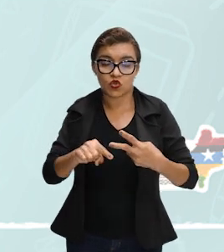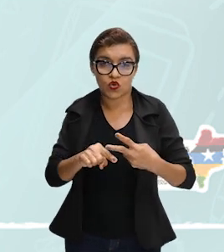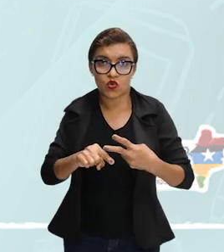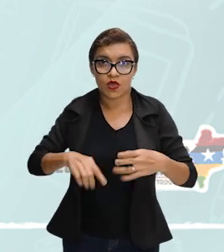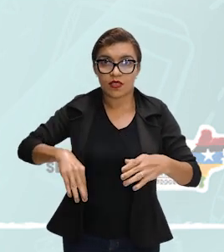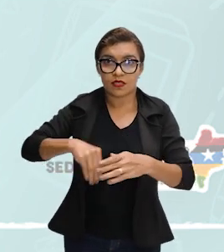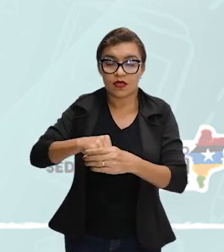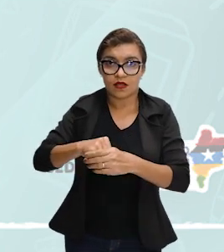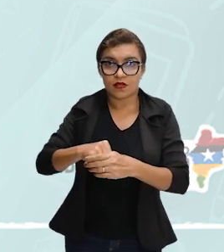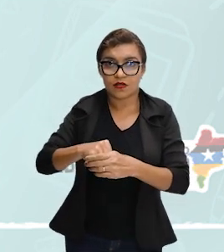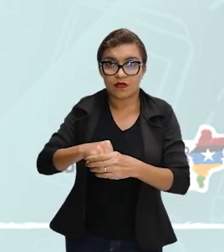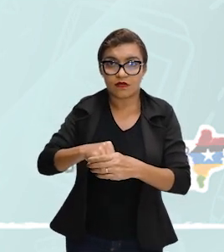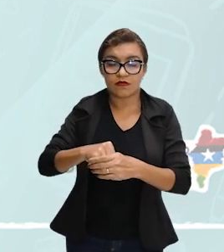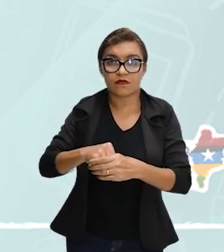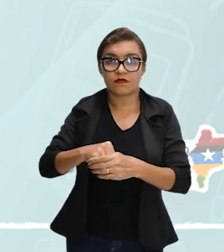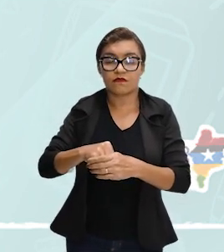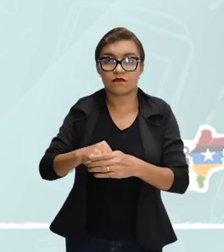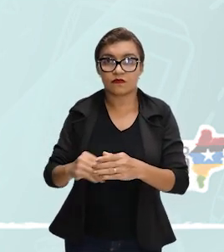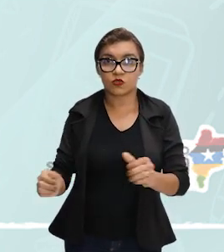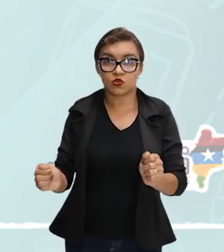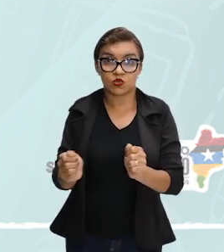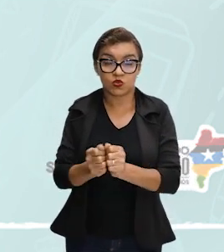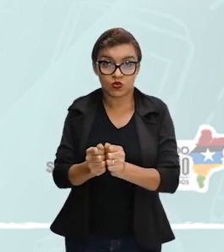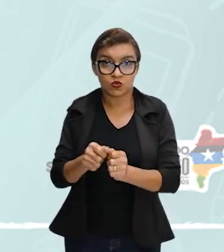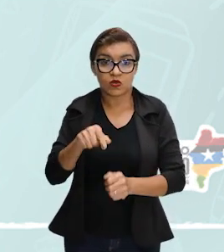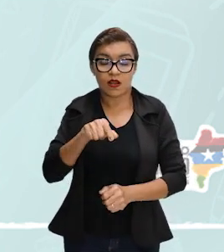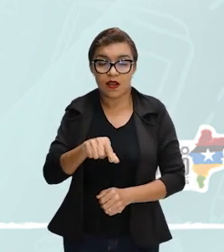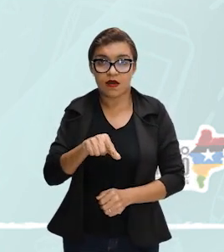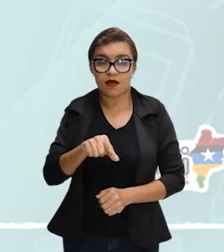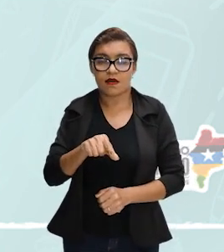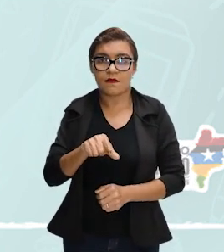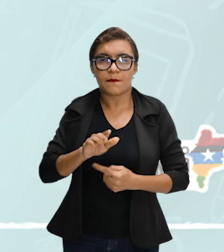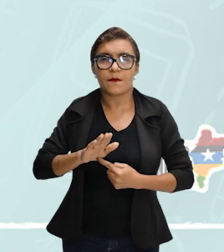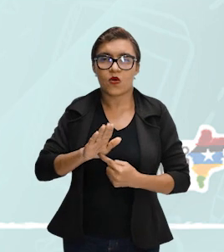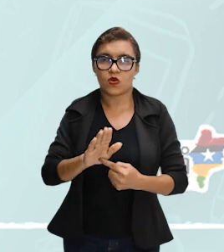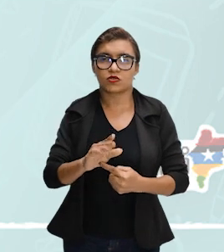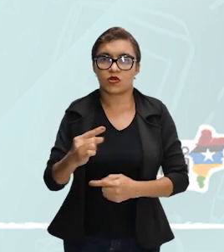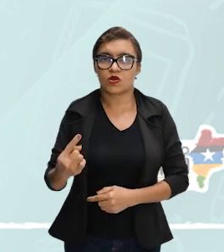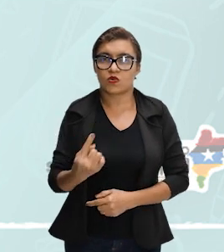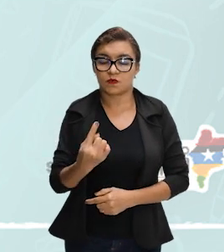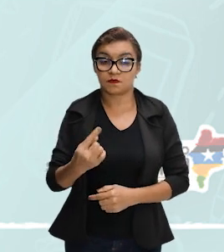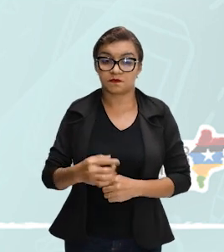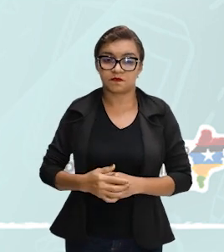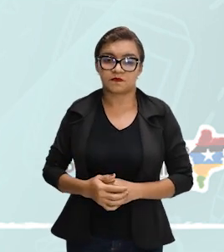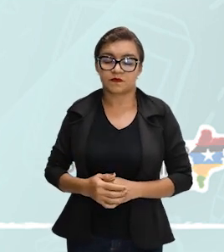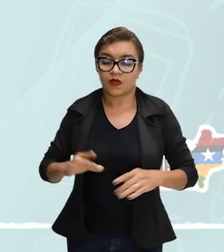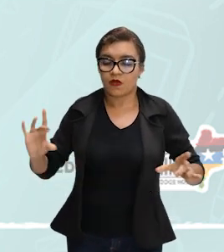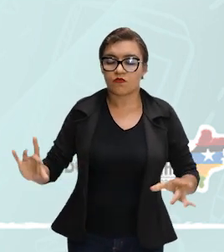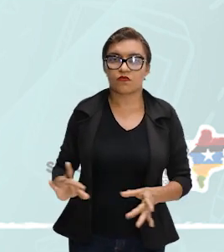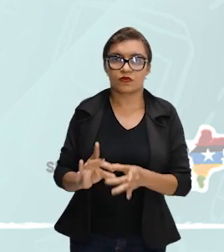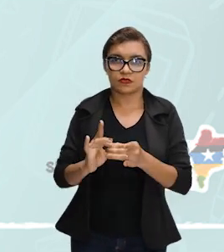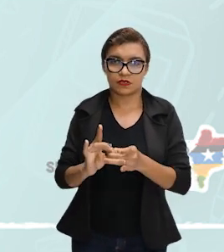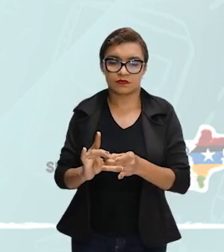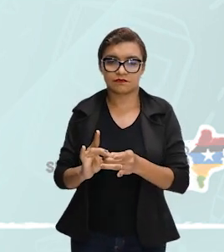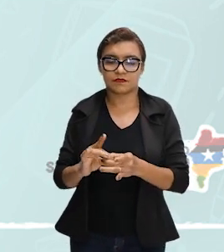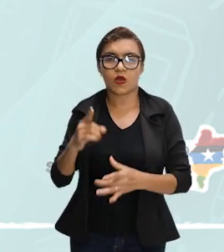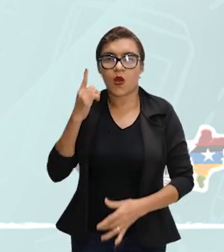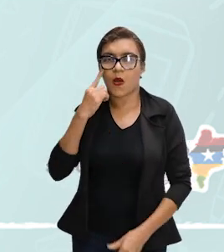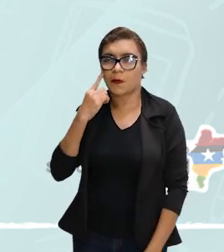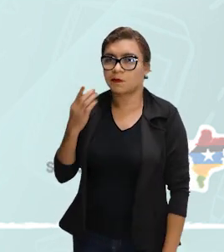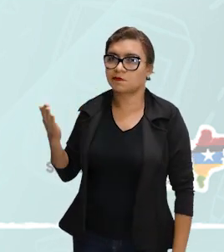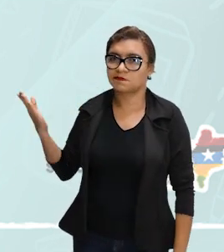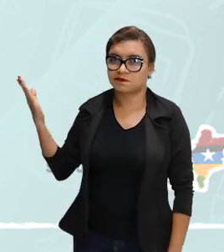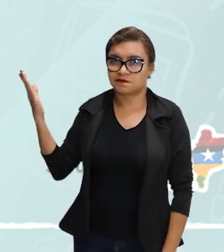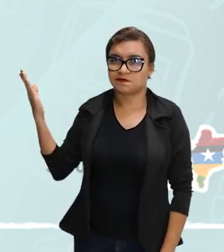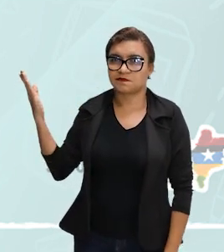verbos juntos, que formam uma unidade. É possível distinguir entre el que aporta